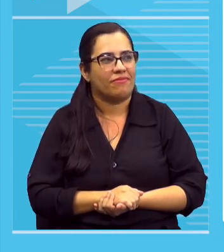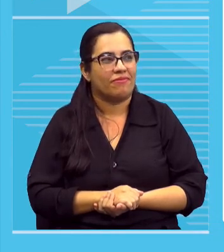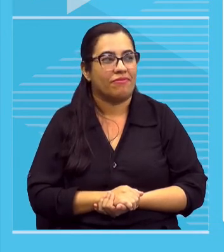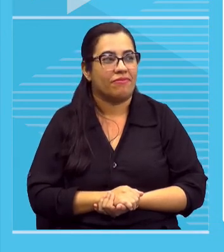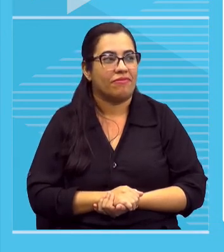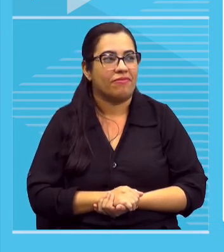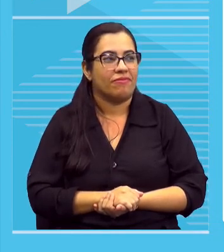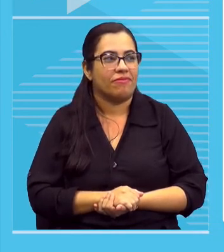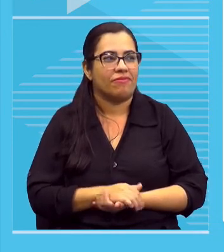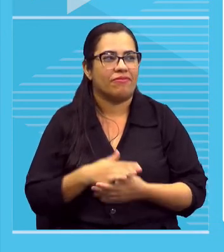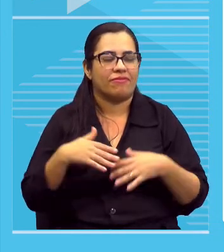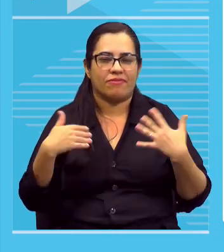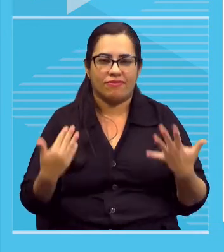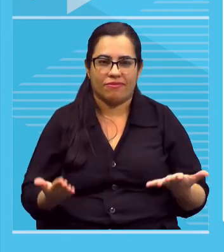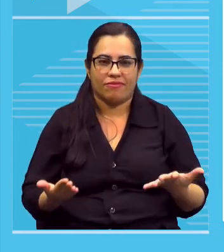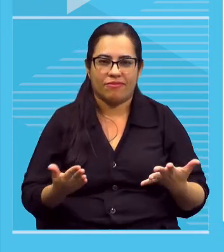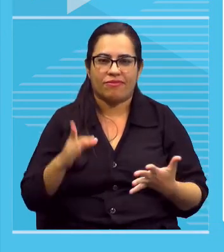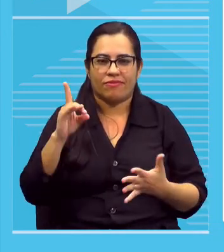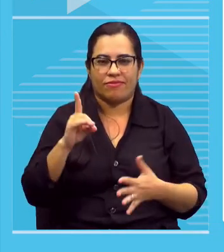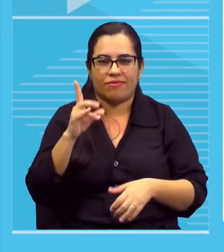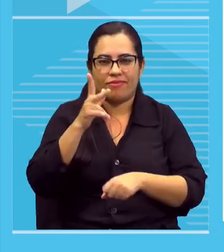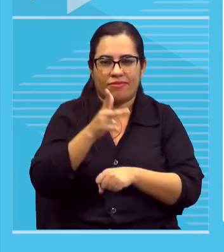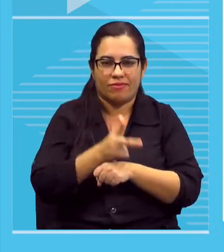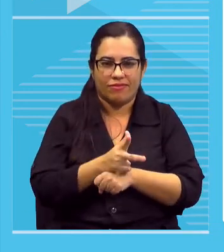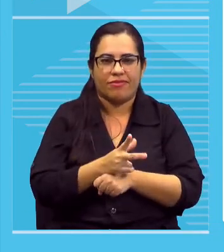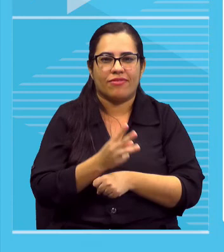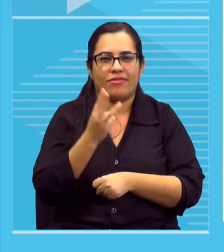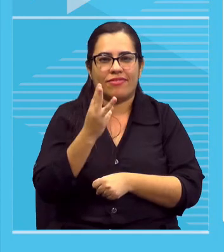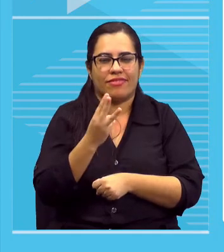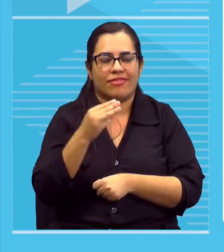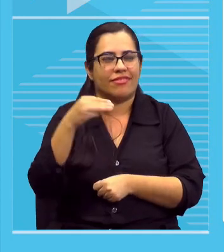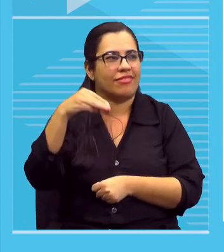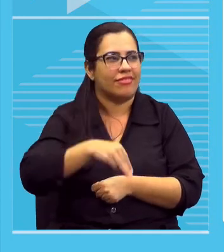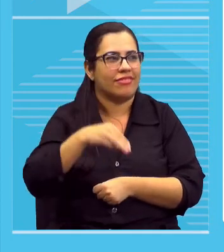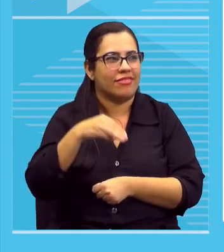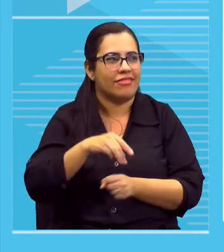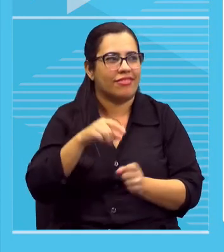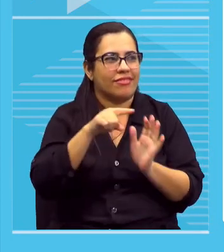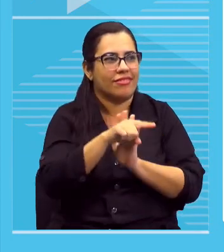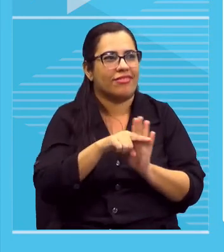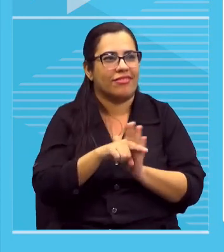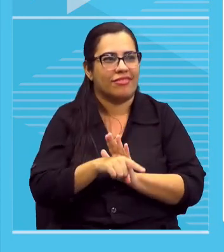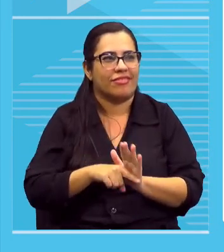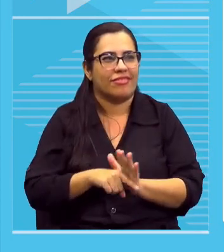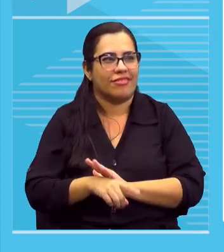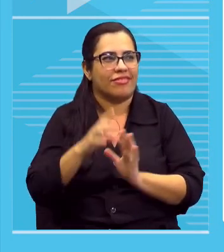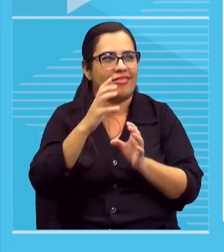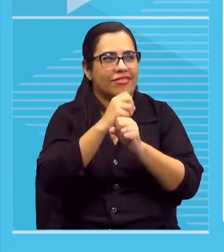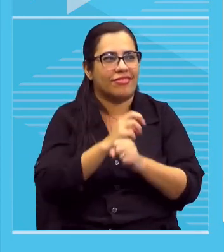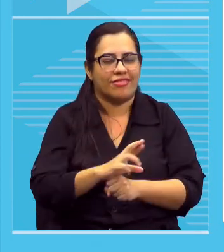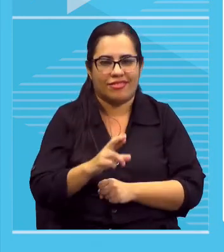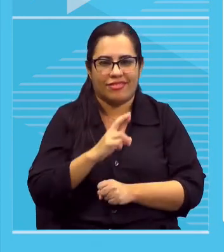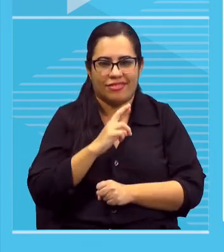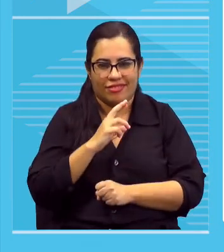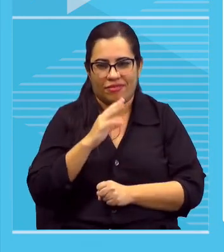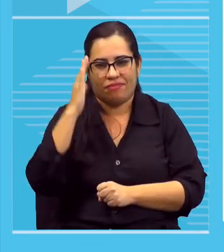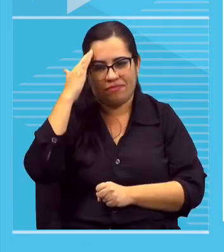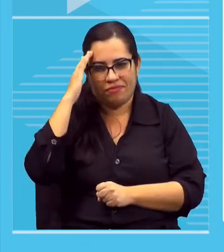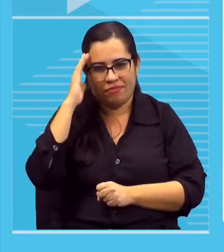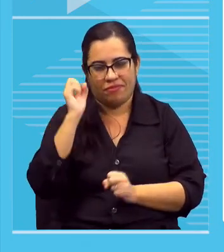a produção e bote três minutos aí para galera analisar nossa conta aí para saber se a galera